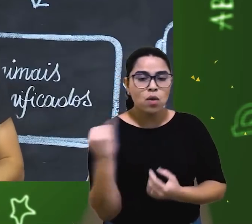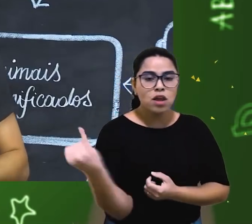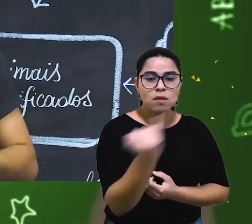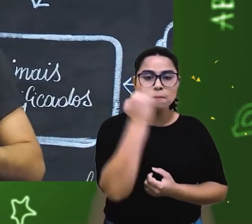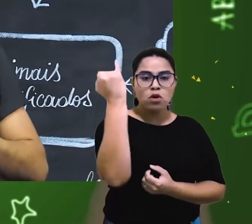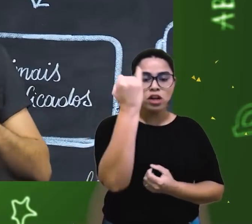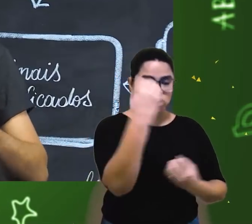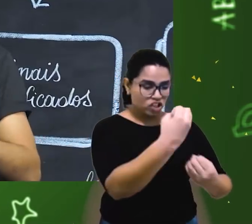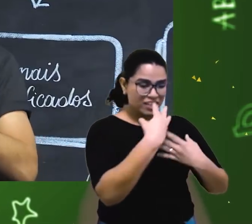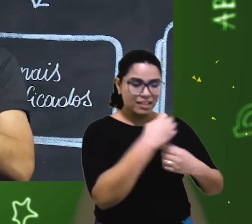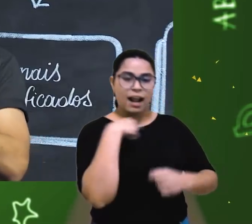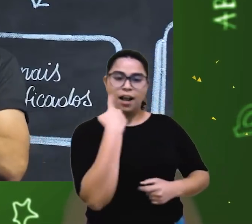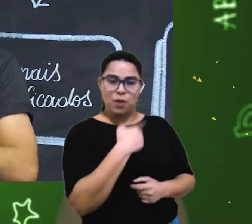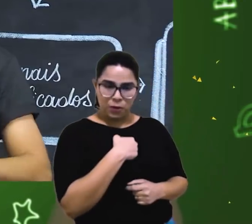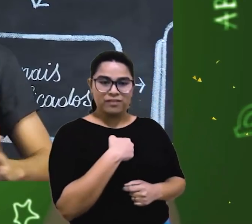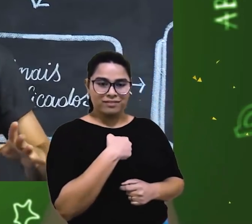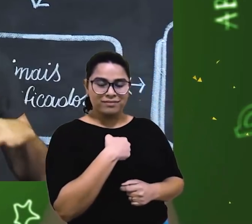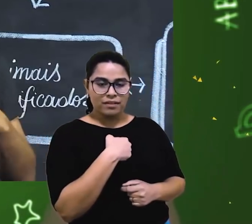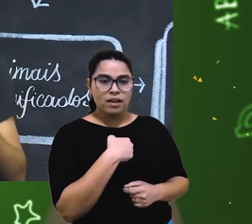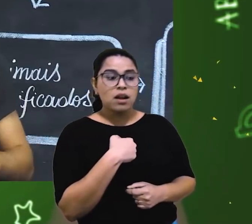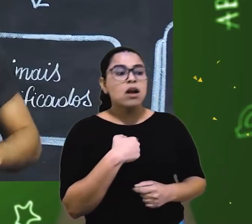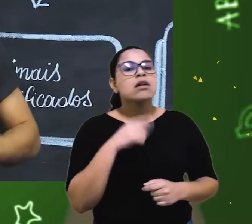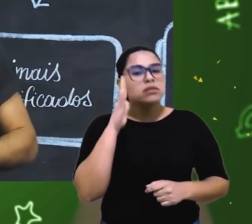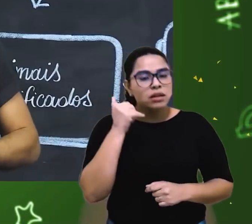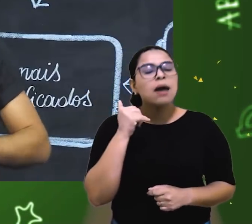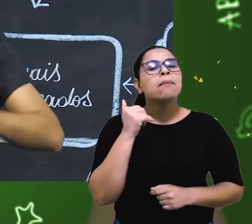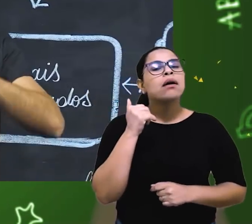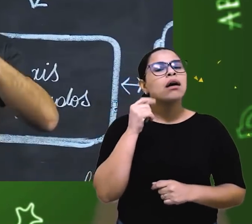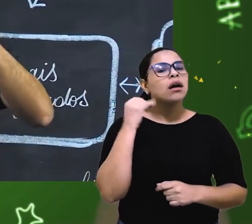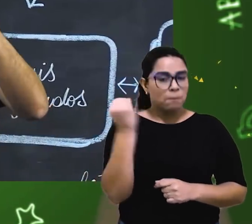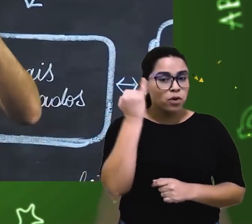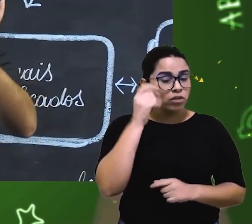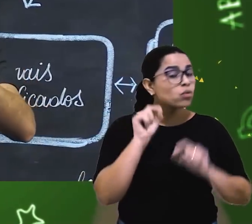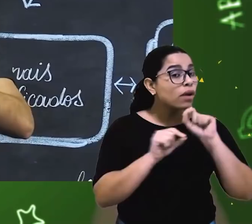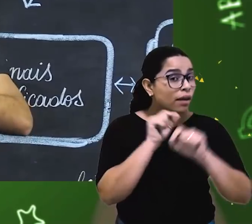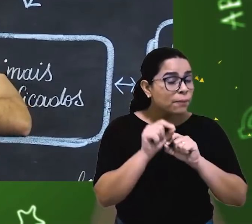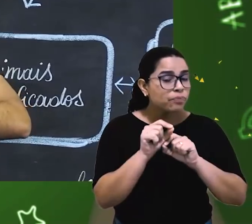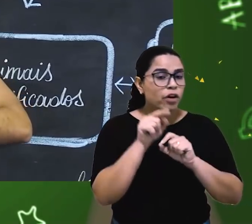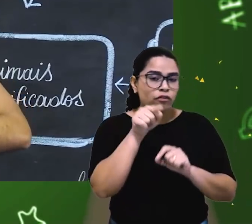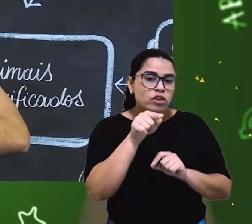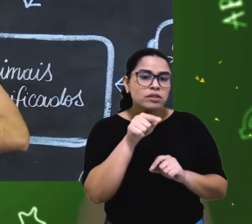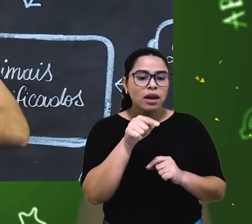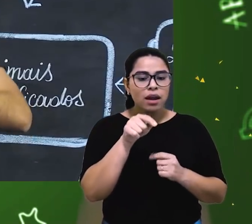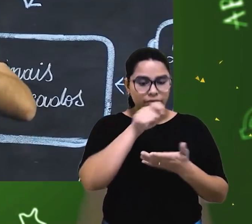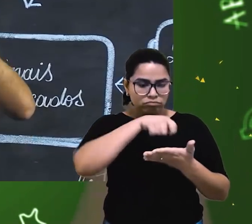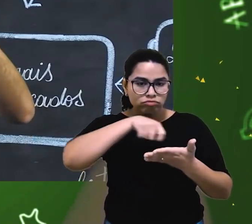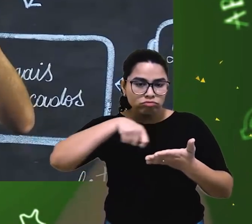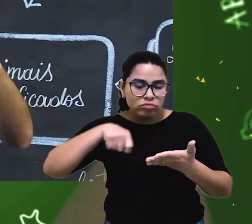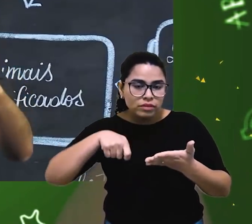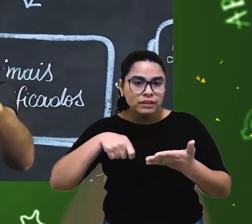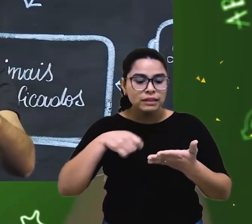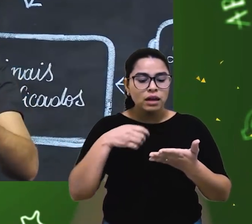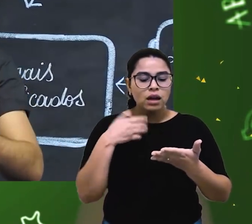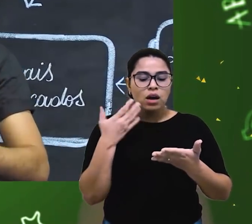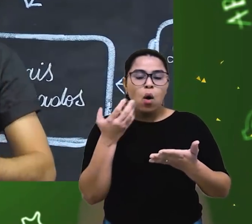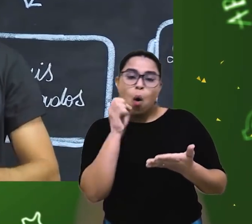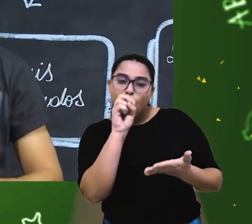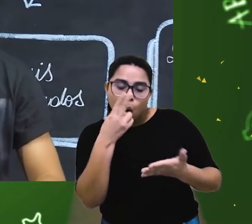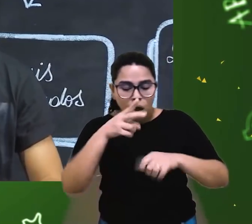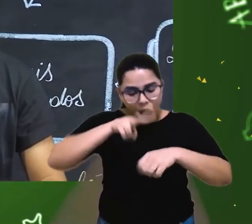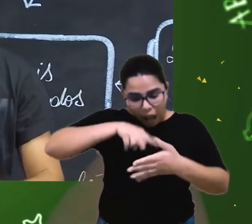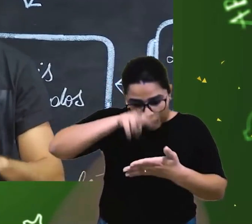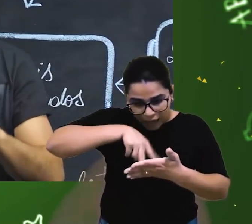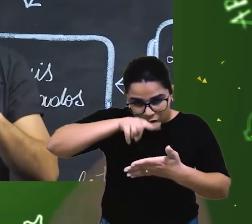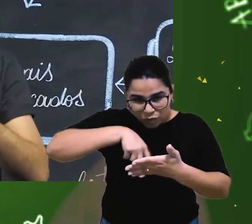legal quando você for estudar esses gêneros narrativos? Tentar construir alguns esquemas para dividir como é que funciona a ação desses personagens, em que tempo eles estão,